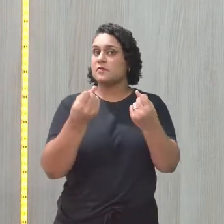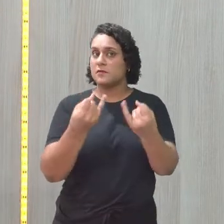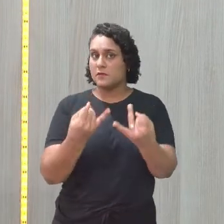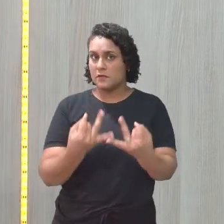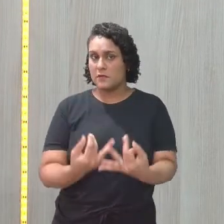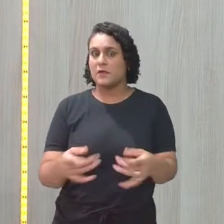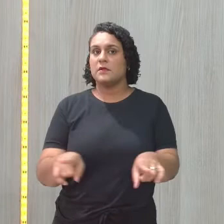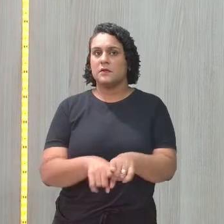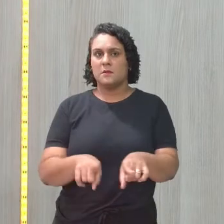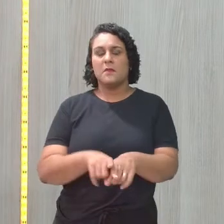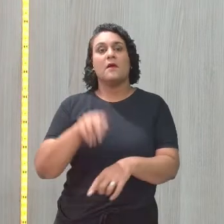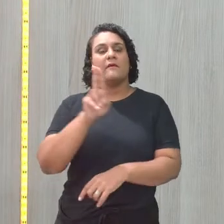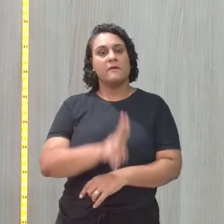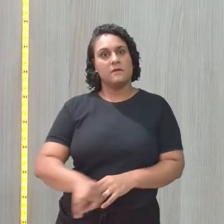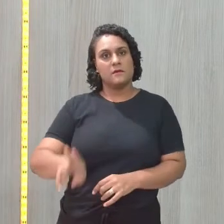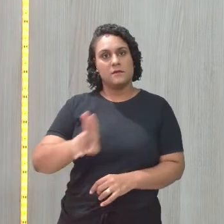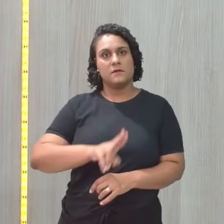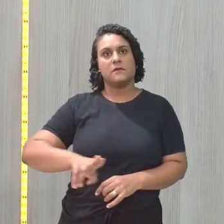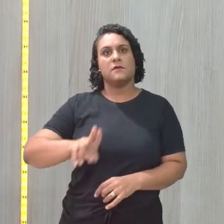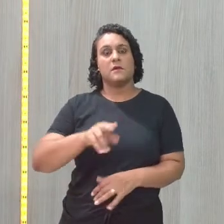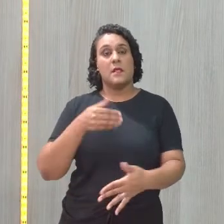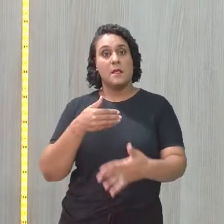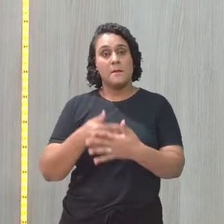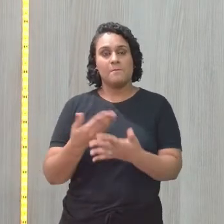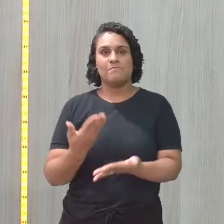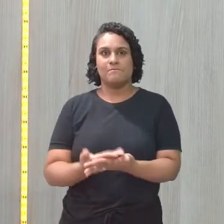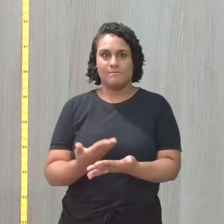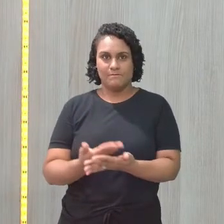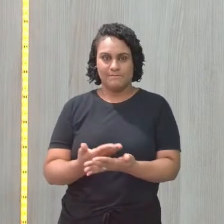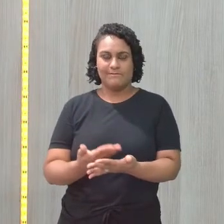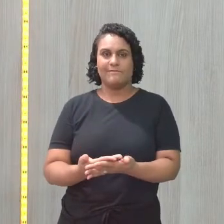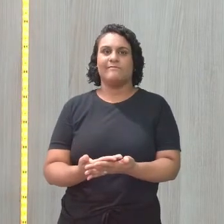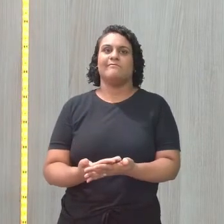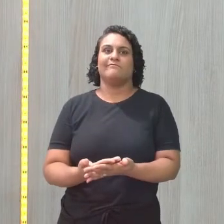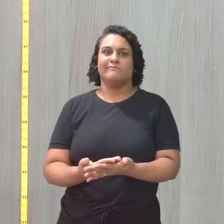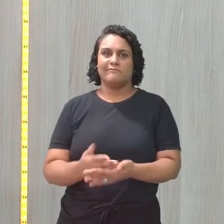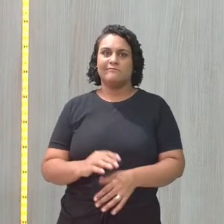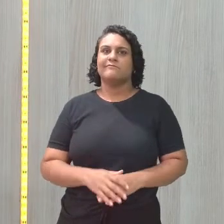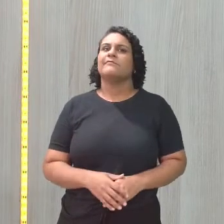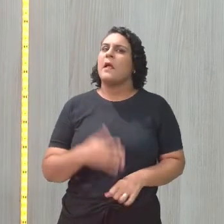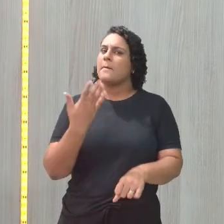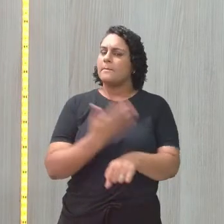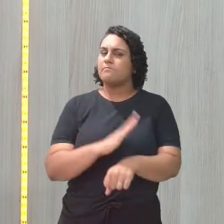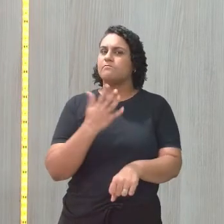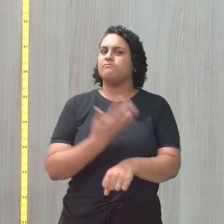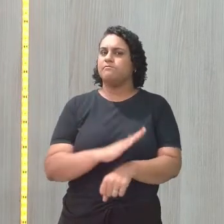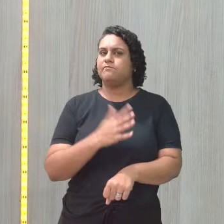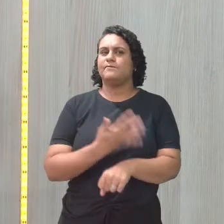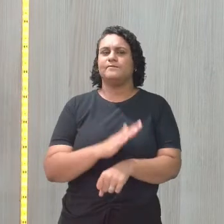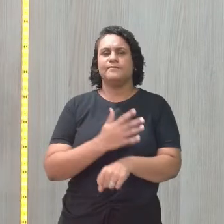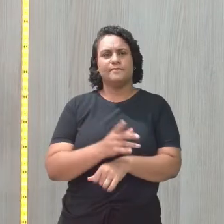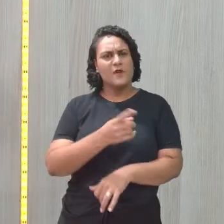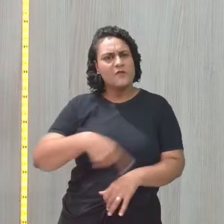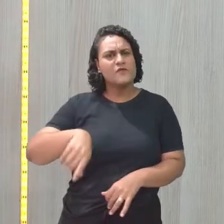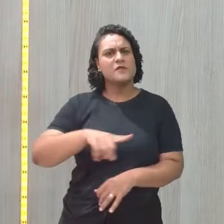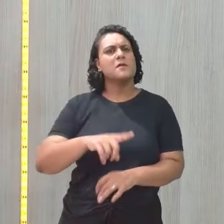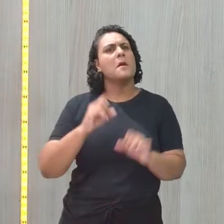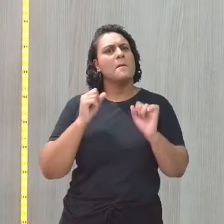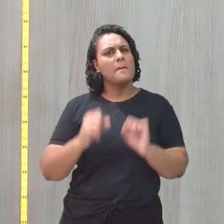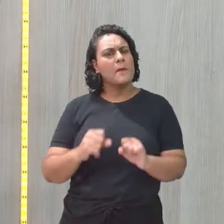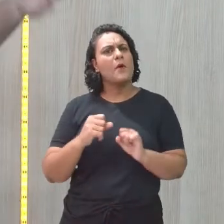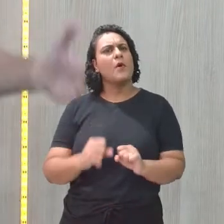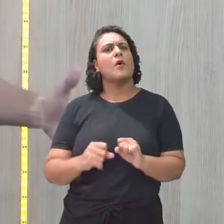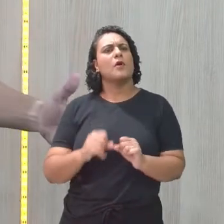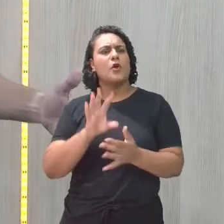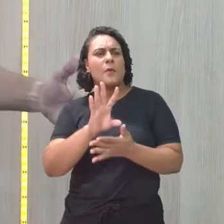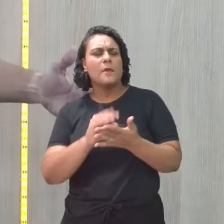como ele falou, vai ser utilizado nas próximas aulas. Então, pratique bastante aí. Você pode fazer, não precisa só o